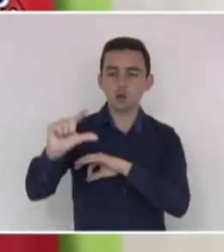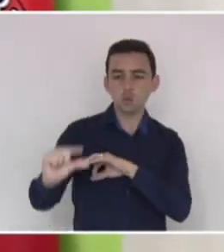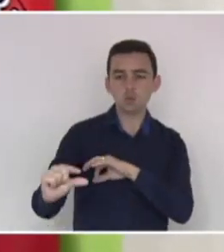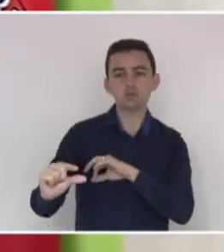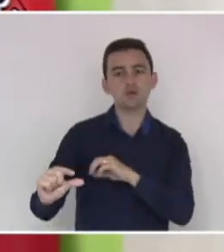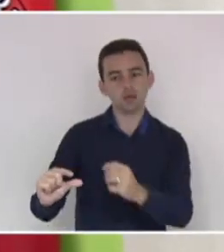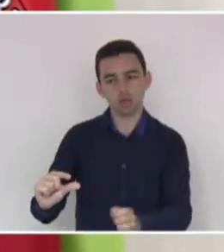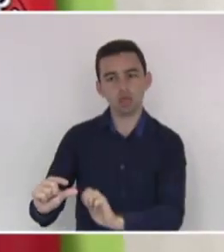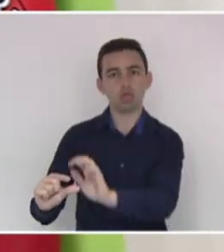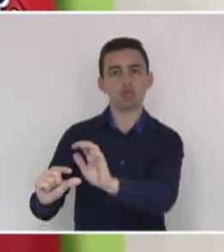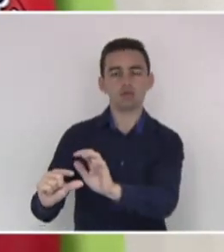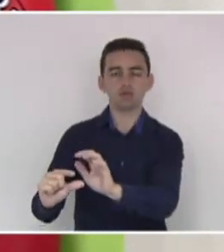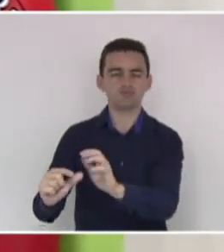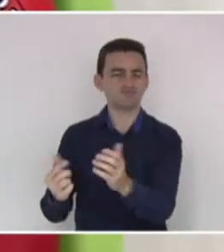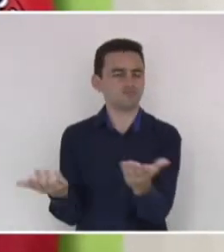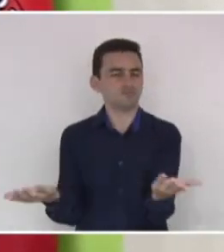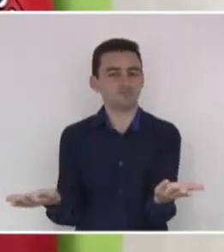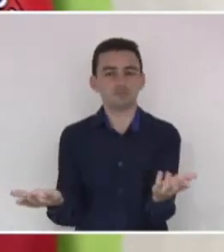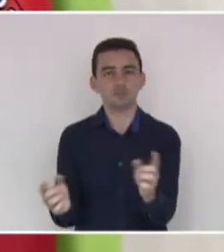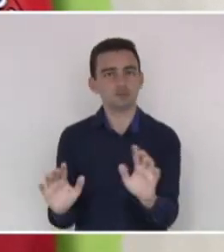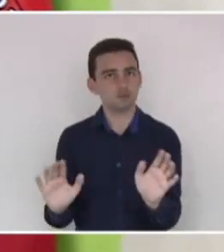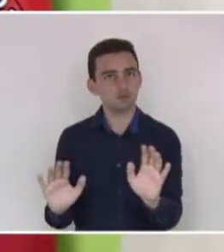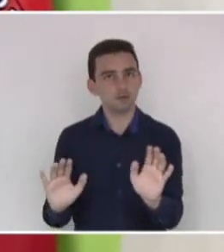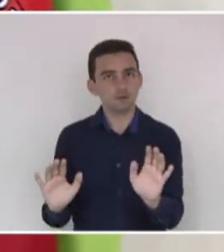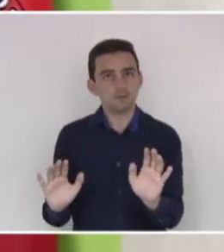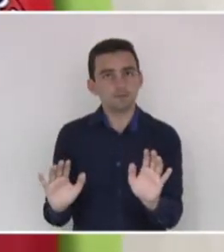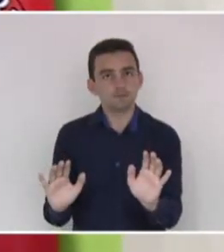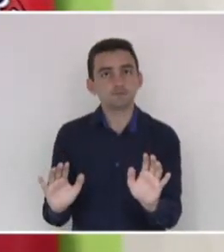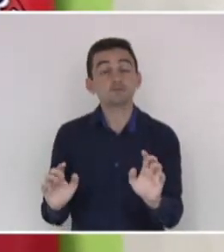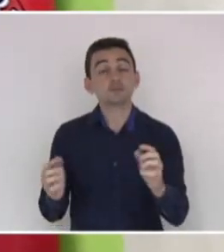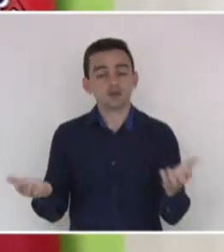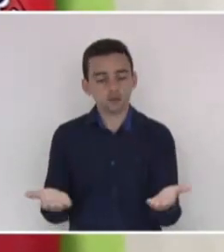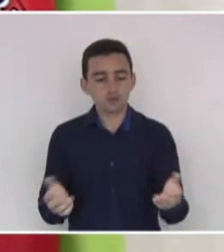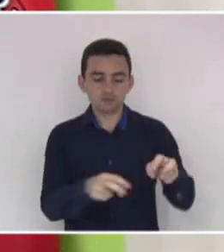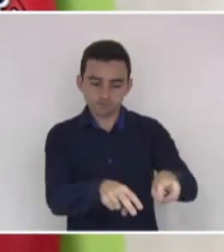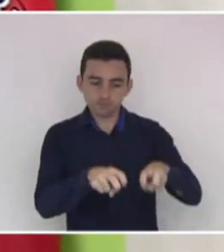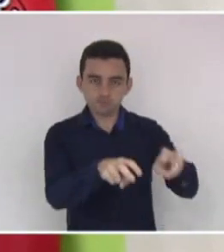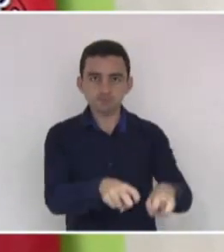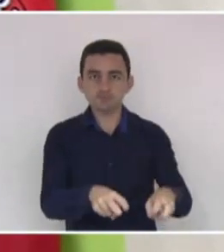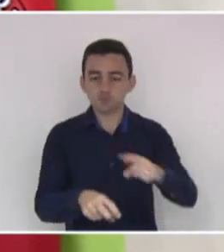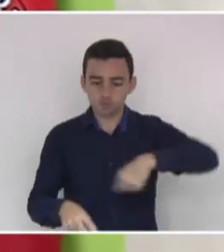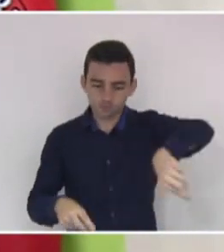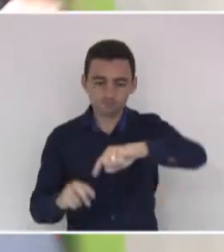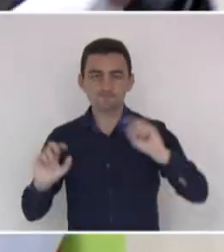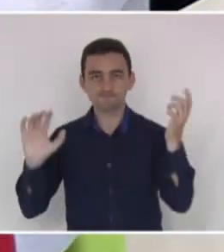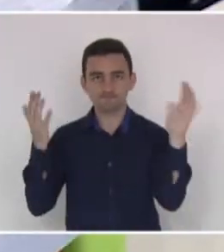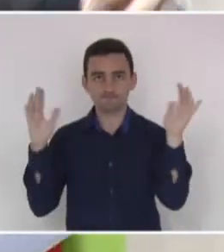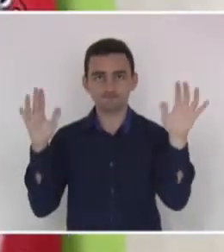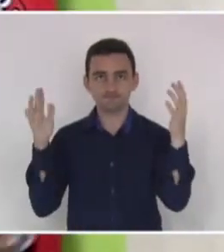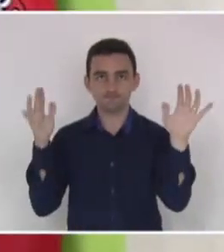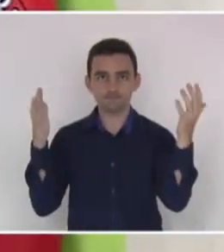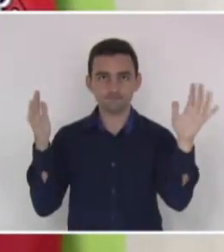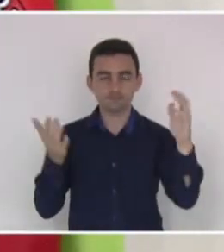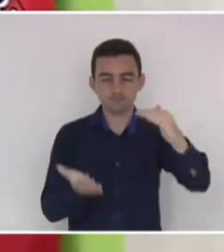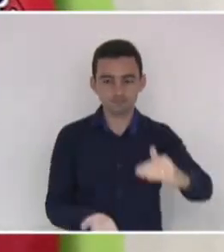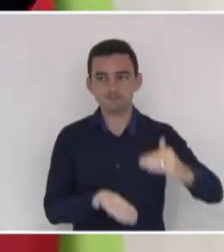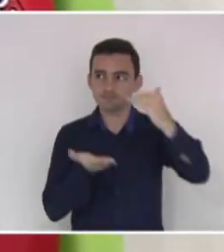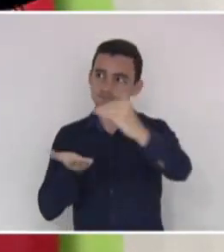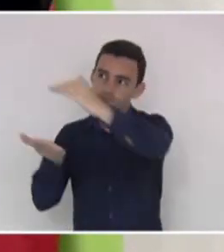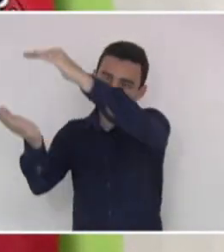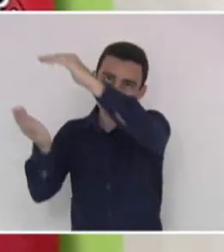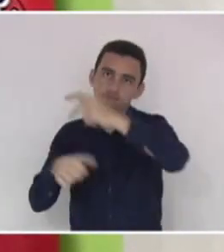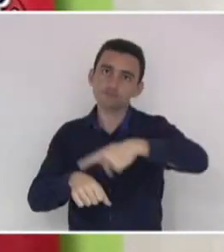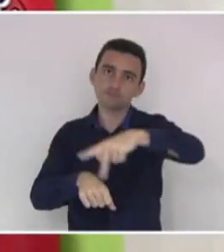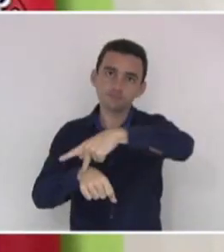beneficiada. E agora, o agronegócio, que comemora resultado, deputado Natalino Ladre, exportações crescem,